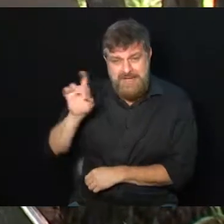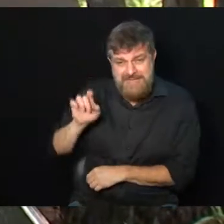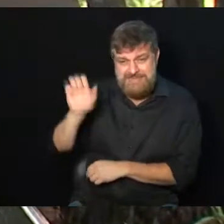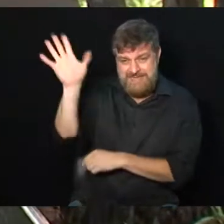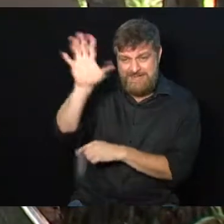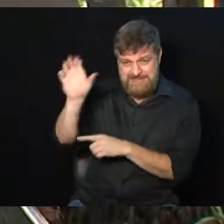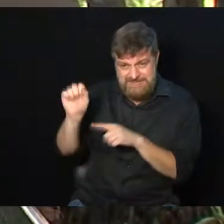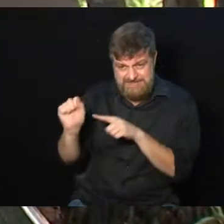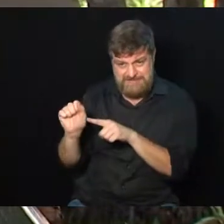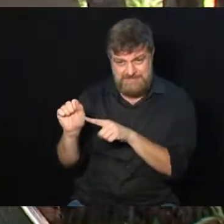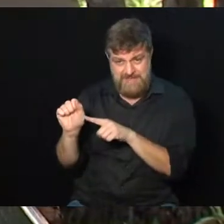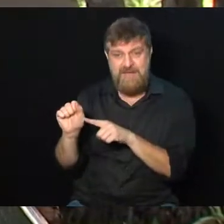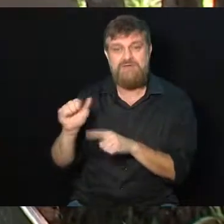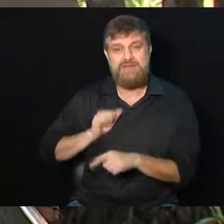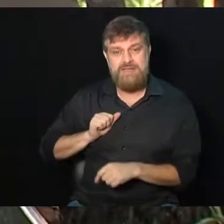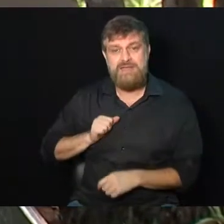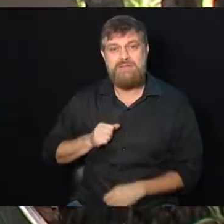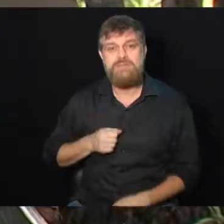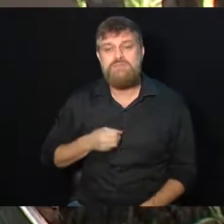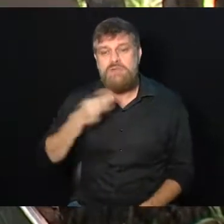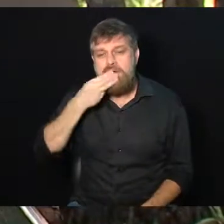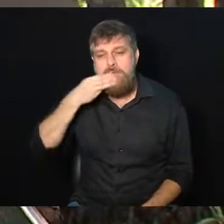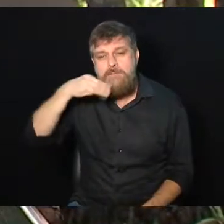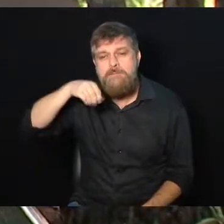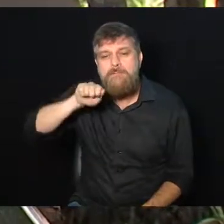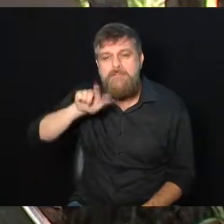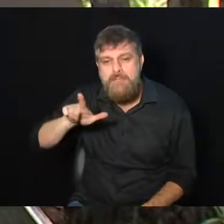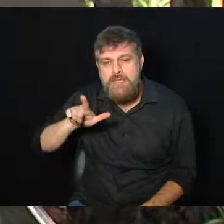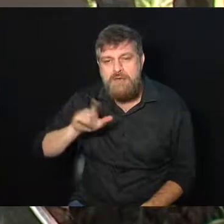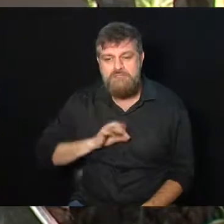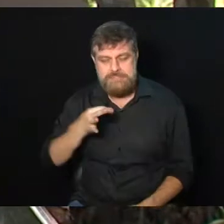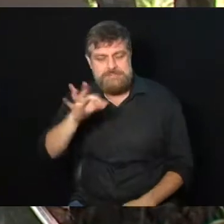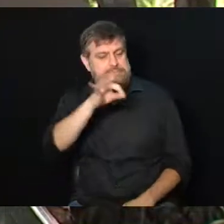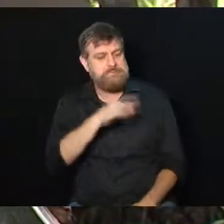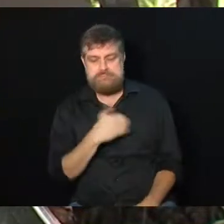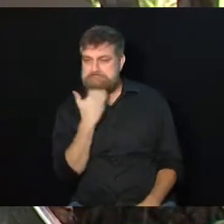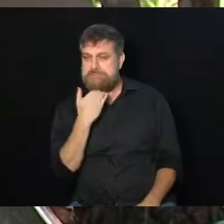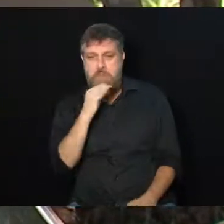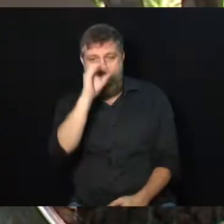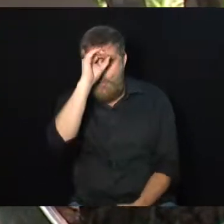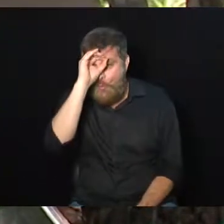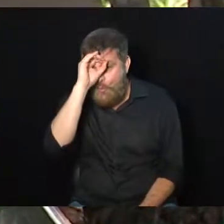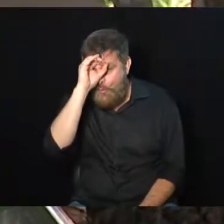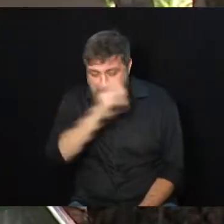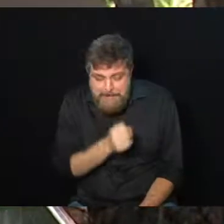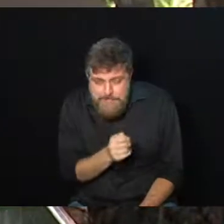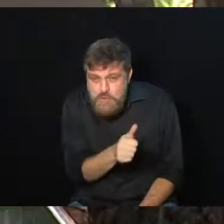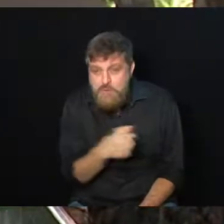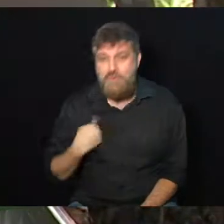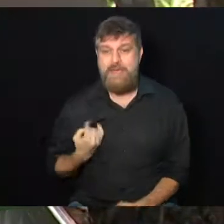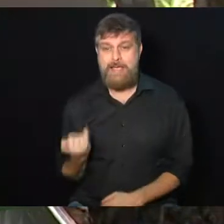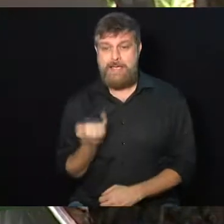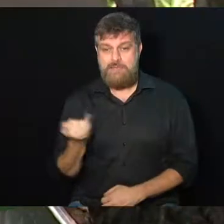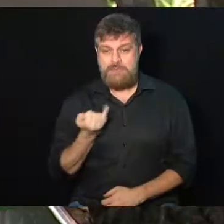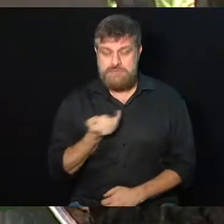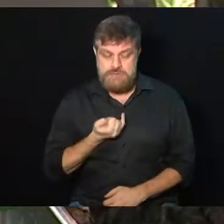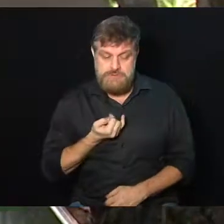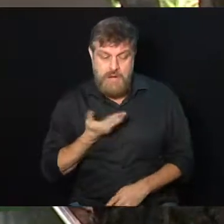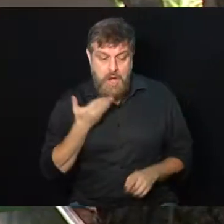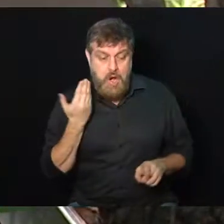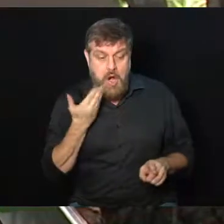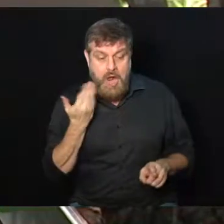Apis mellifera africana, que produz mel, e das outras a gente conhece pouco. Então é muito importante a gente conhecer para